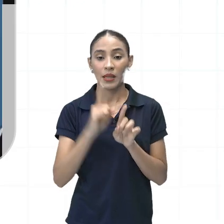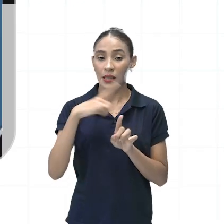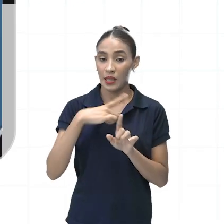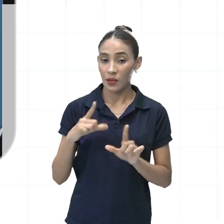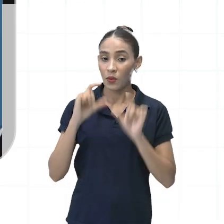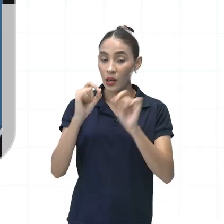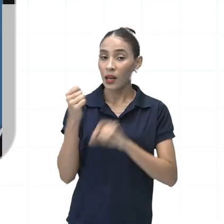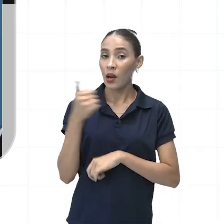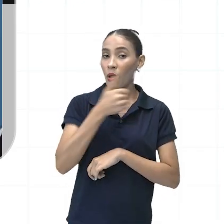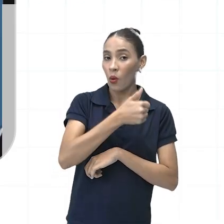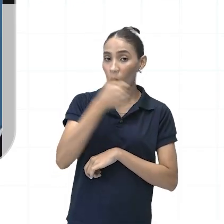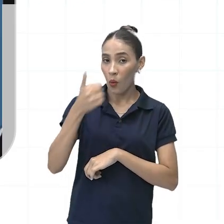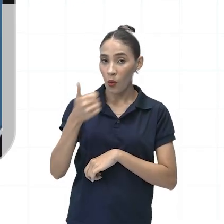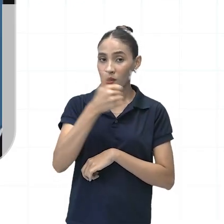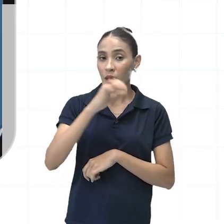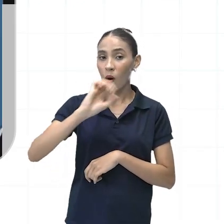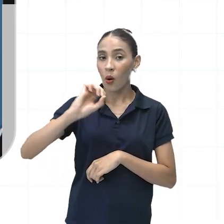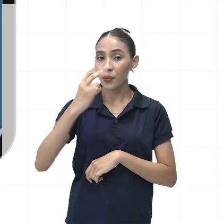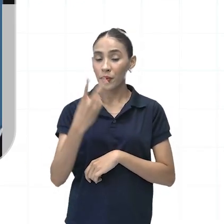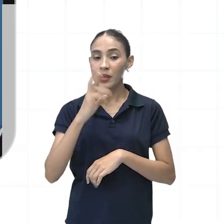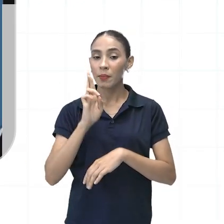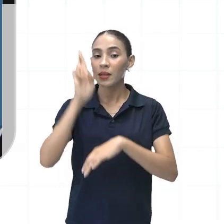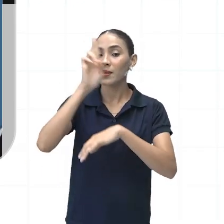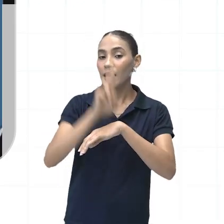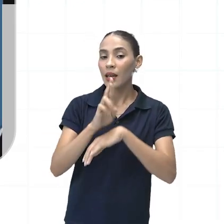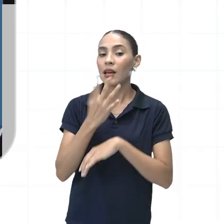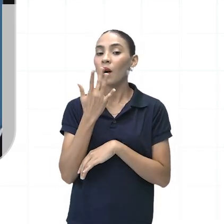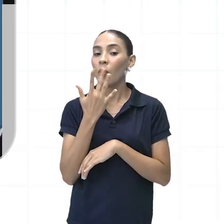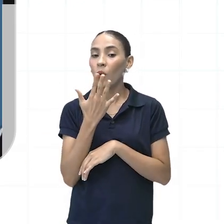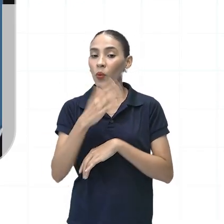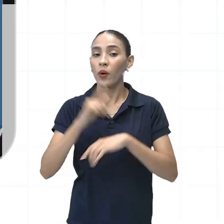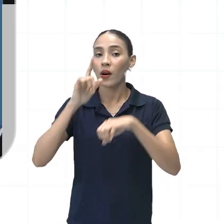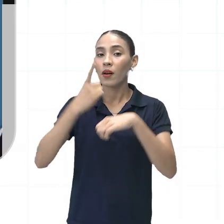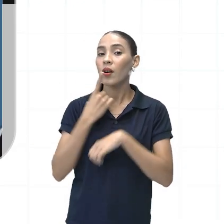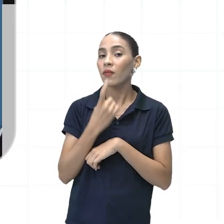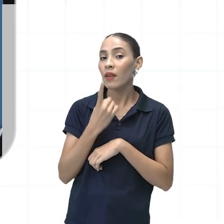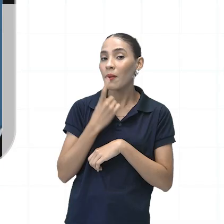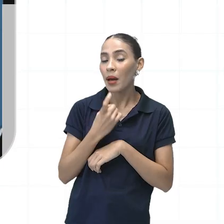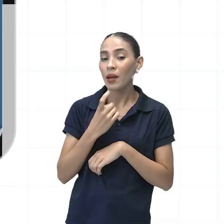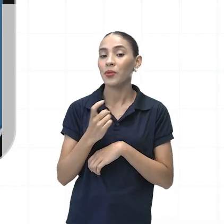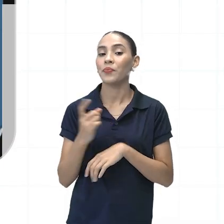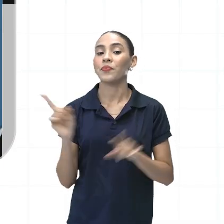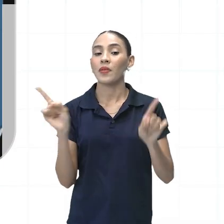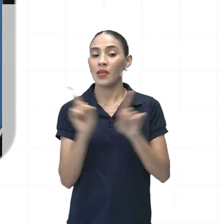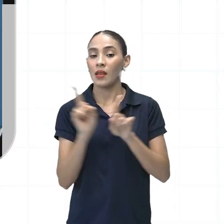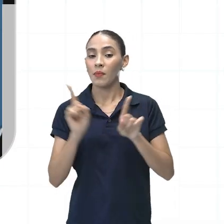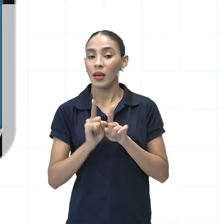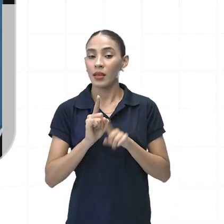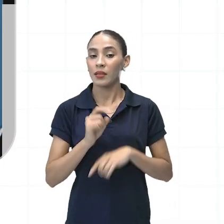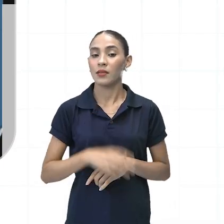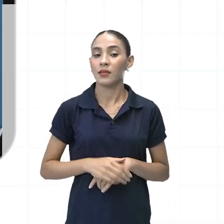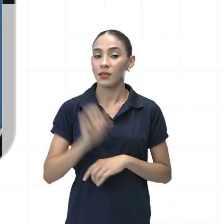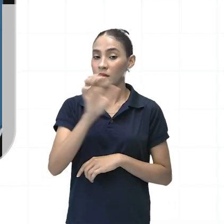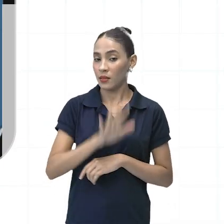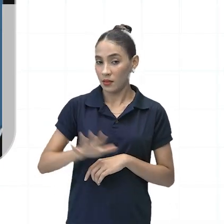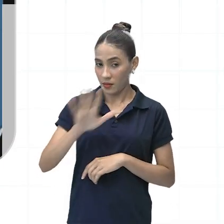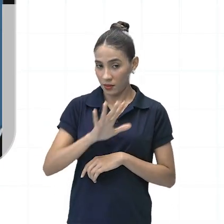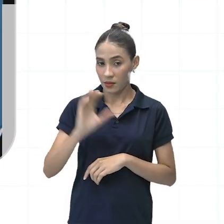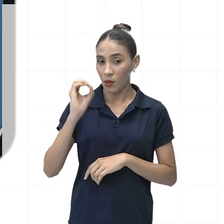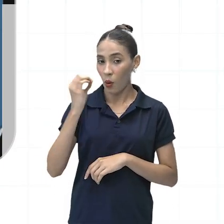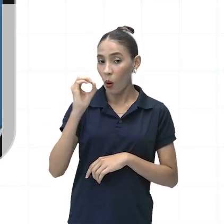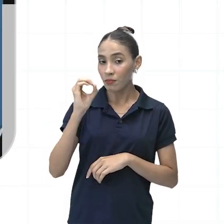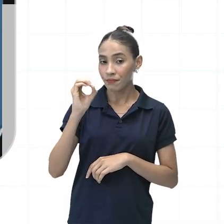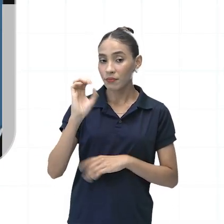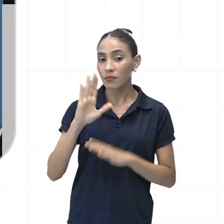apresenta 11 oxigênios, representados aí pelos círculos vermelhos e o símbolo do oxigênio, o